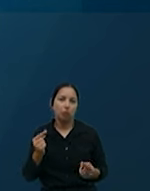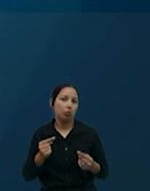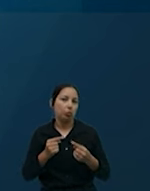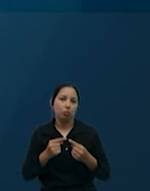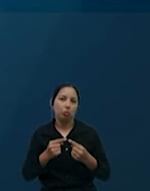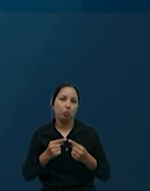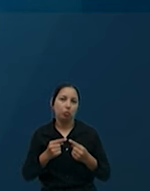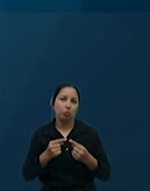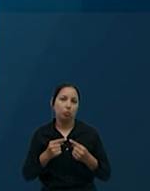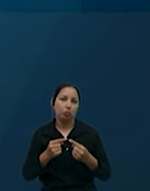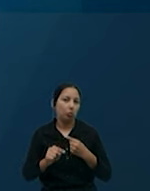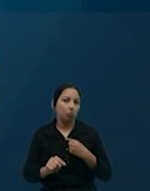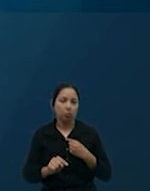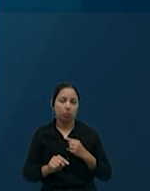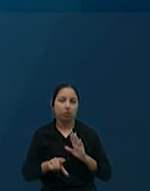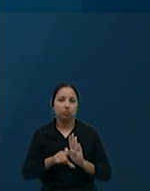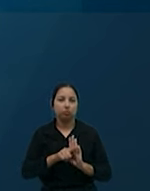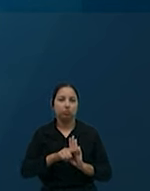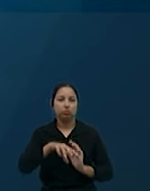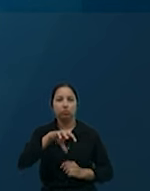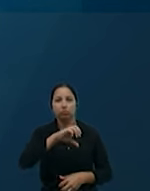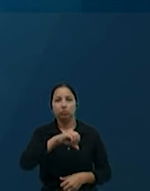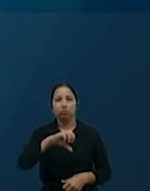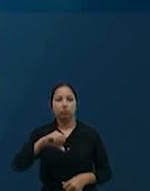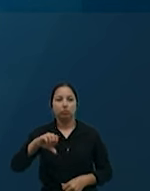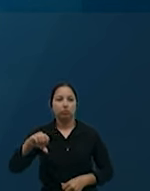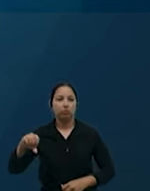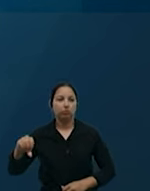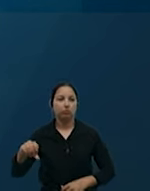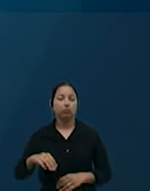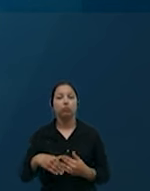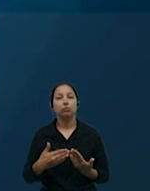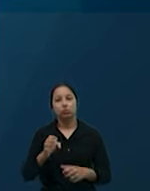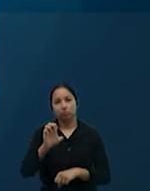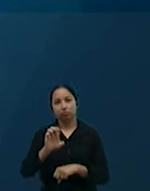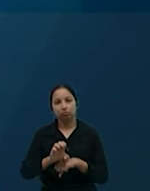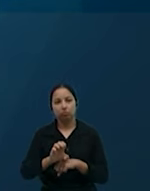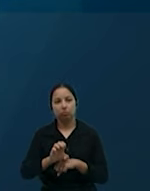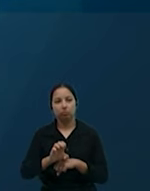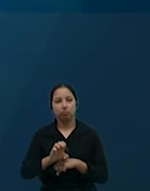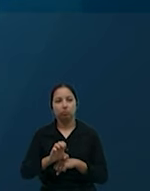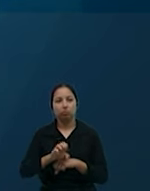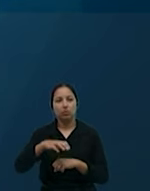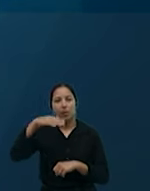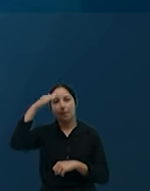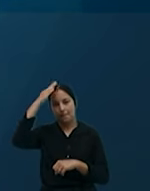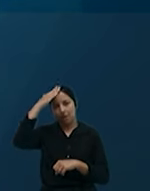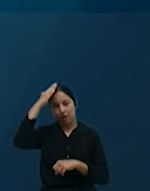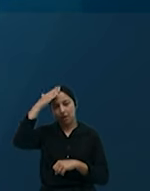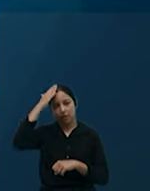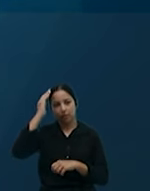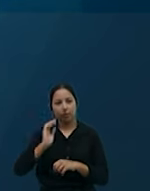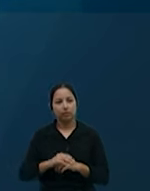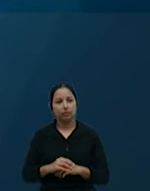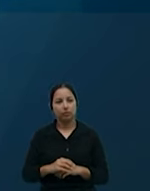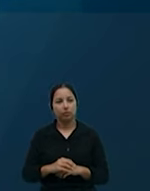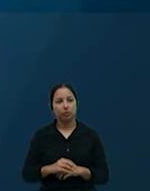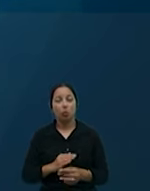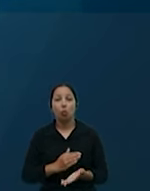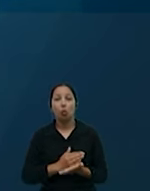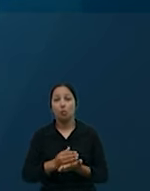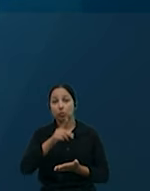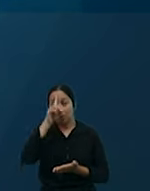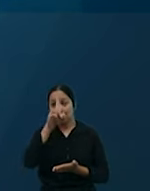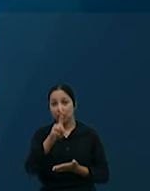da 9.099. Foi a partir daí que o Estado do Paraná passou a impetrar mandados de